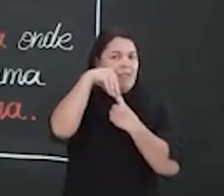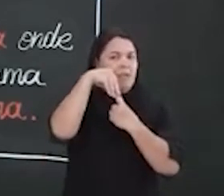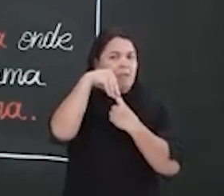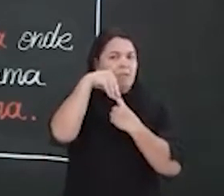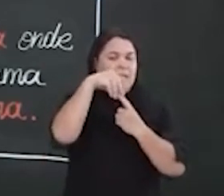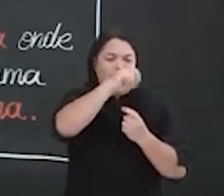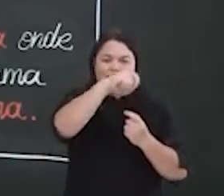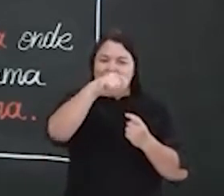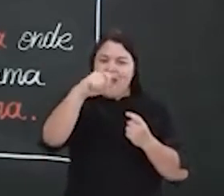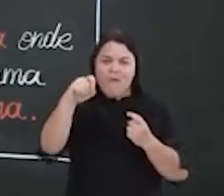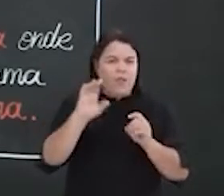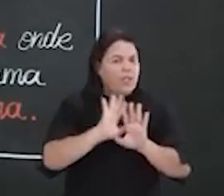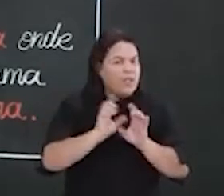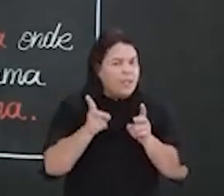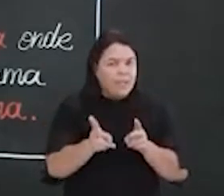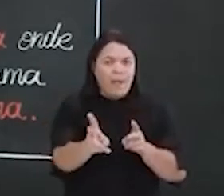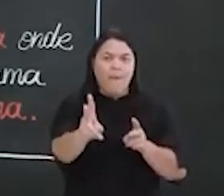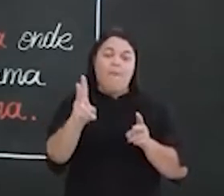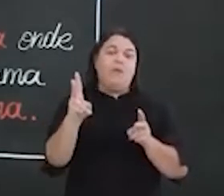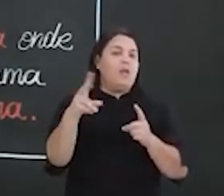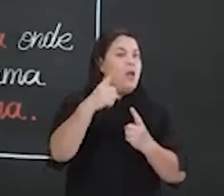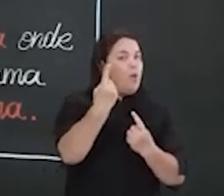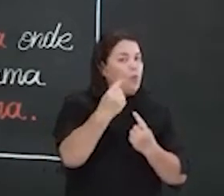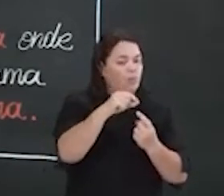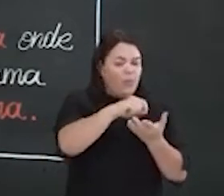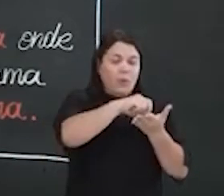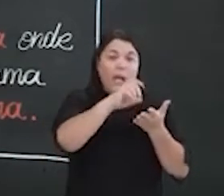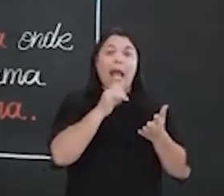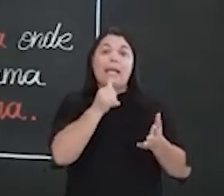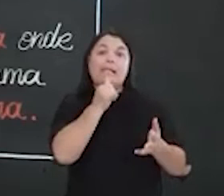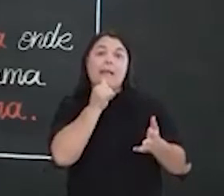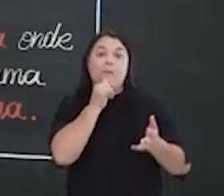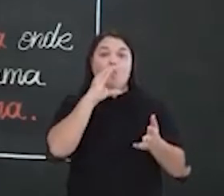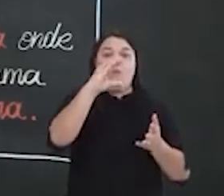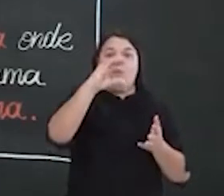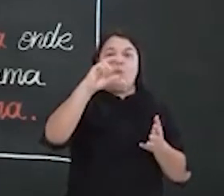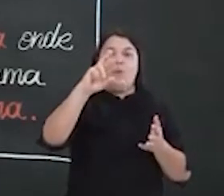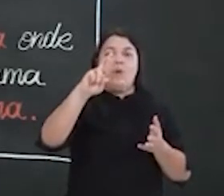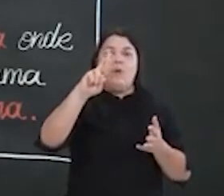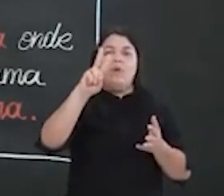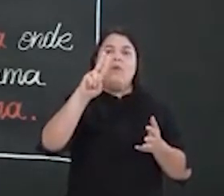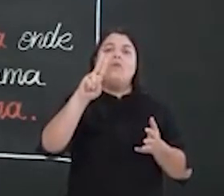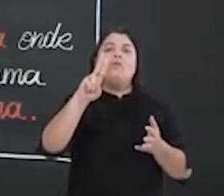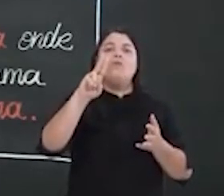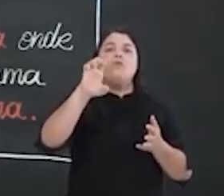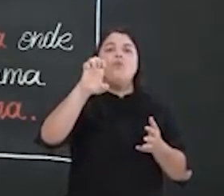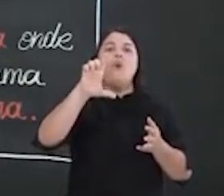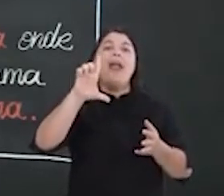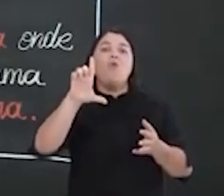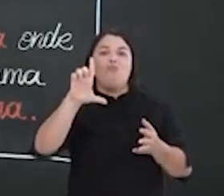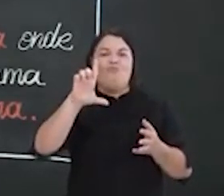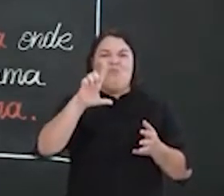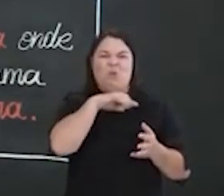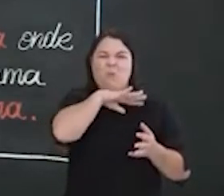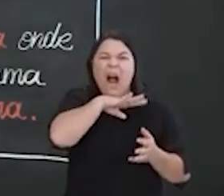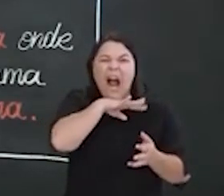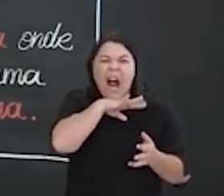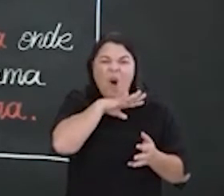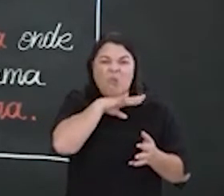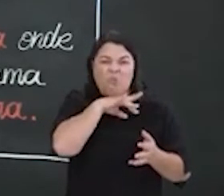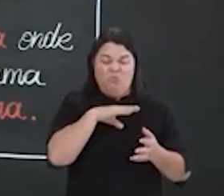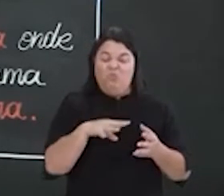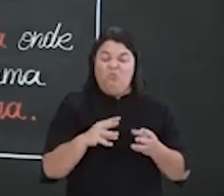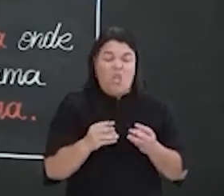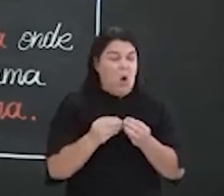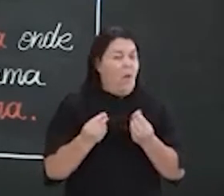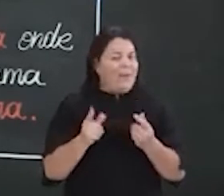é uniforme. Então, por exemplo, se eu tenho a palavra cruel, cruel é um adjetivo, né, uma característica negativa, olha aí para você não achar que o